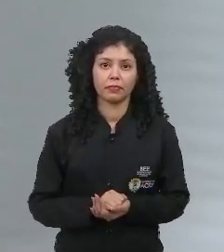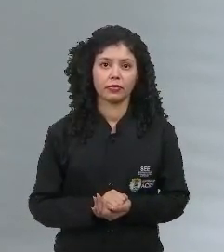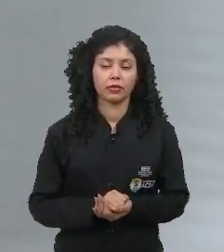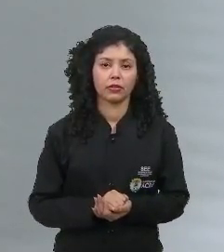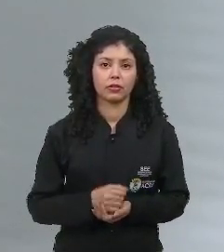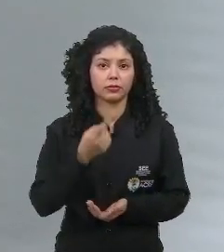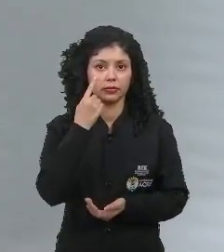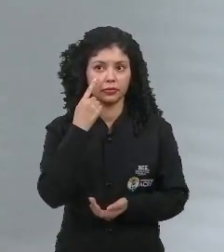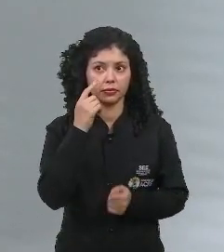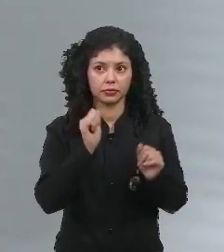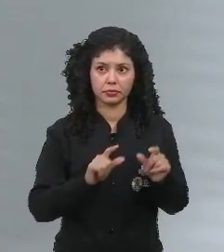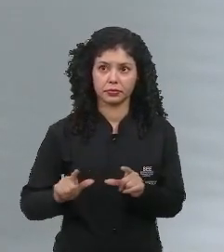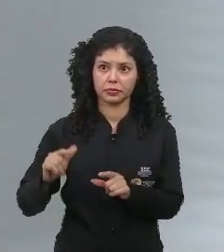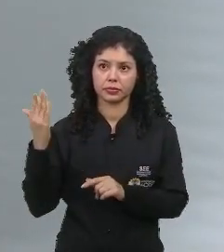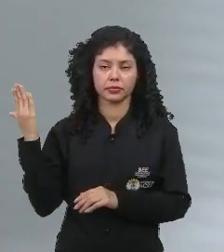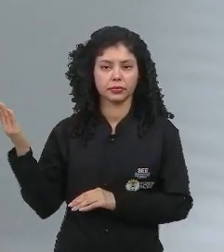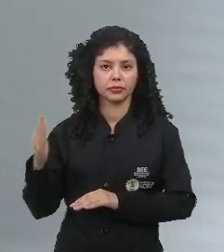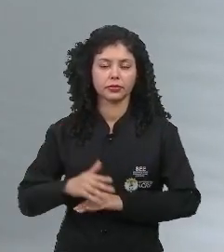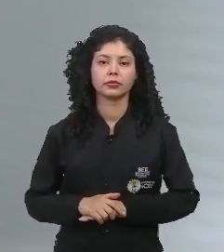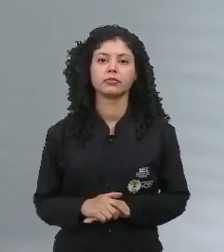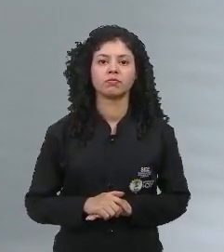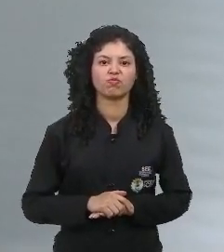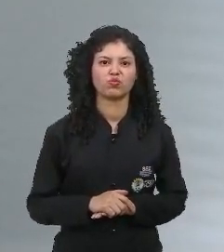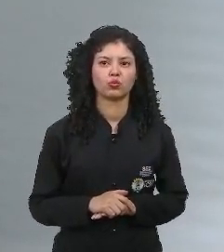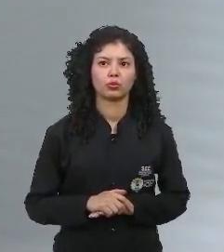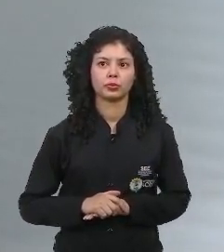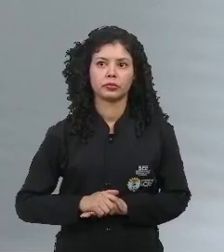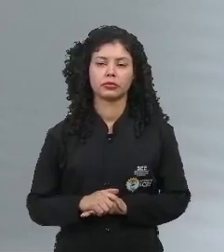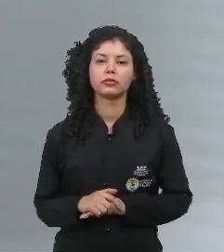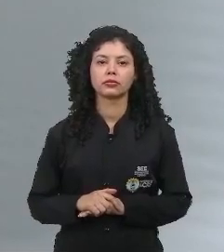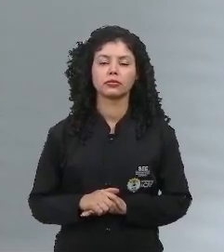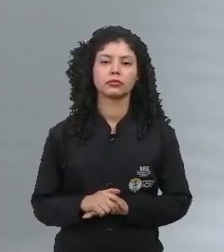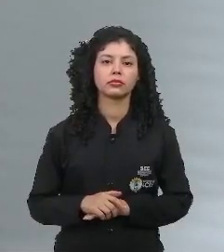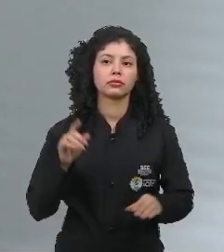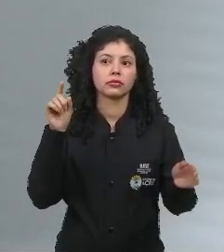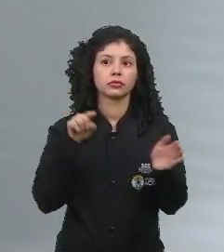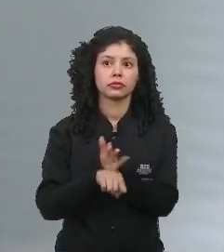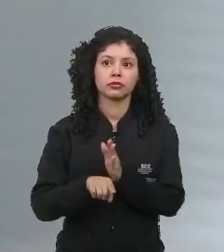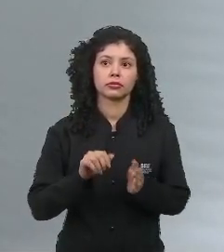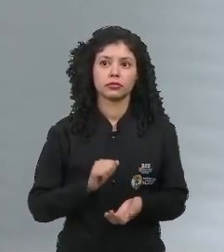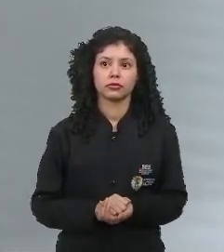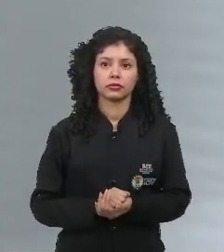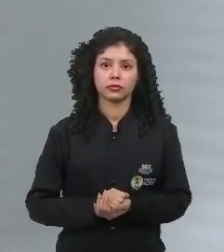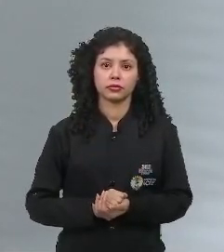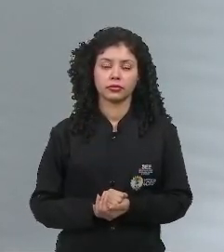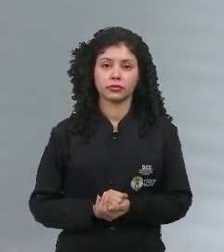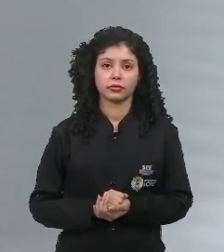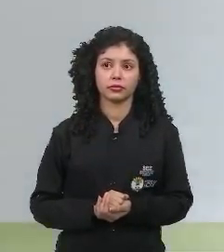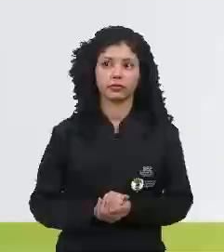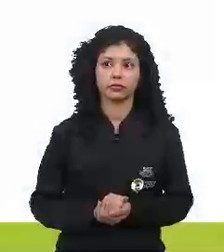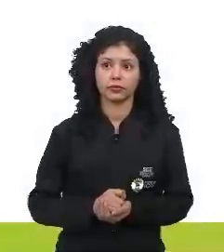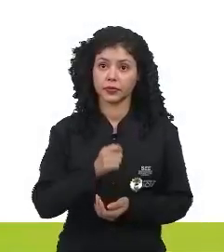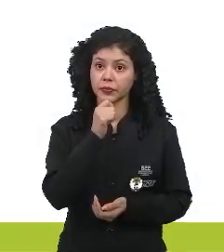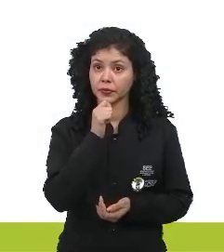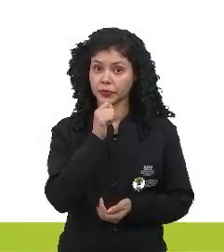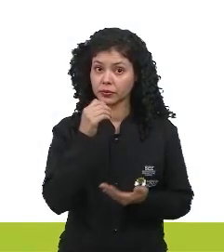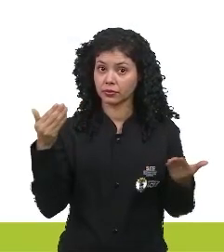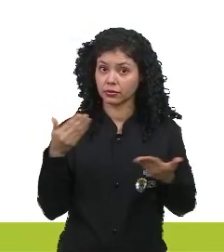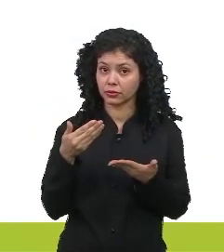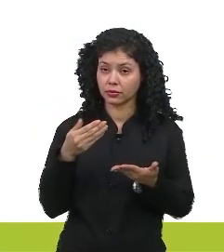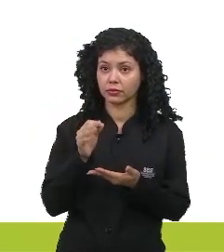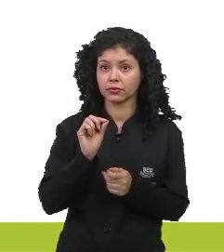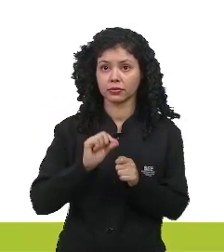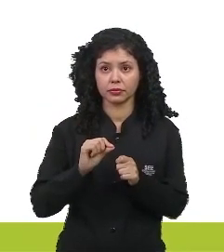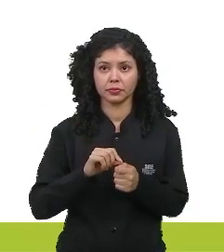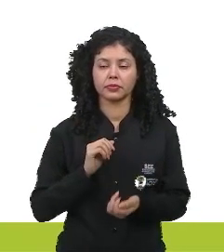agora olha aqui o que eu trouxe para vocês. Uma questão, exatamente. Vamos exercitar.